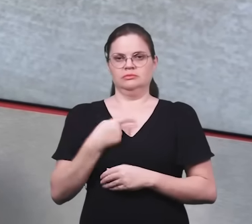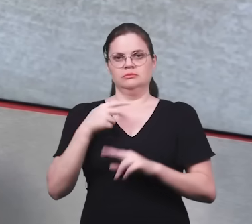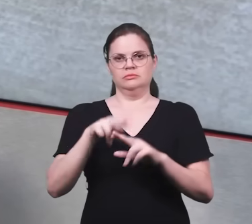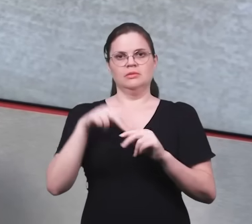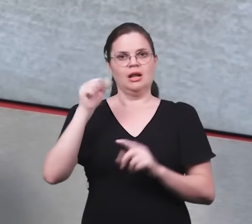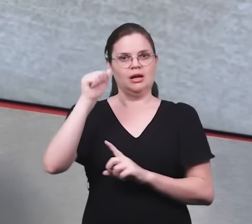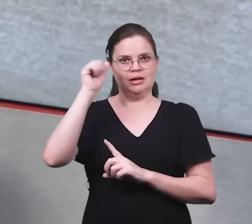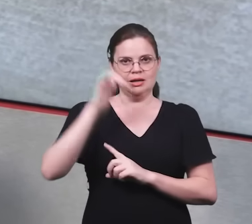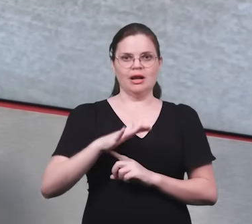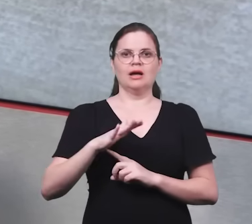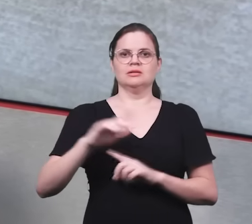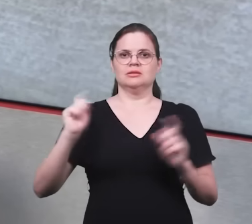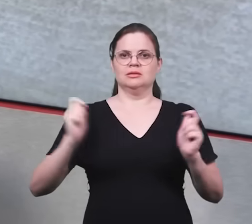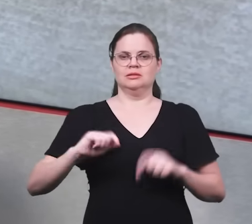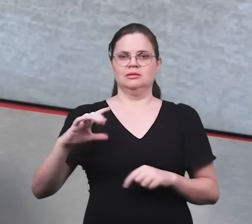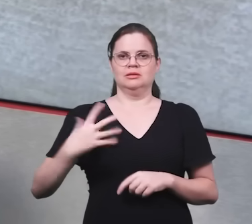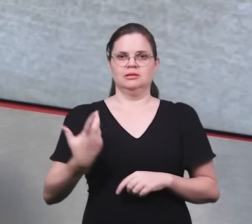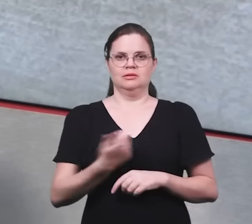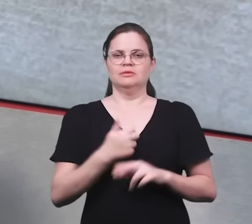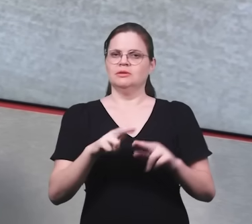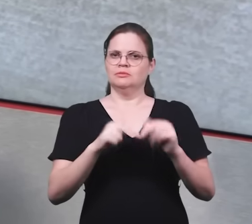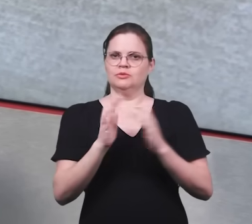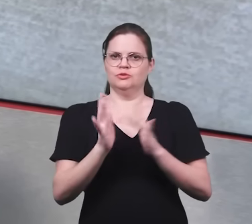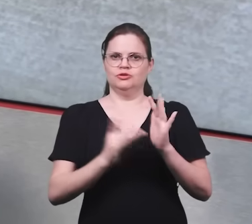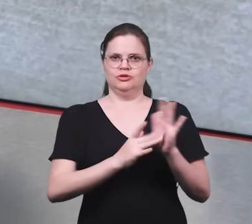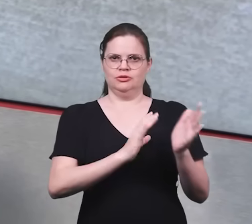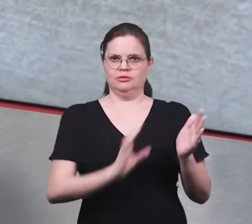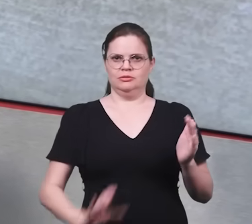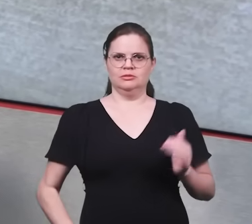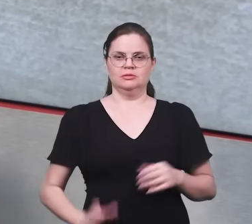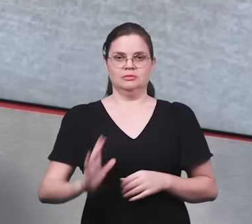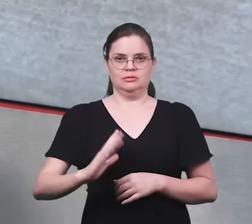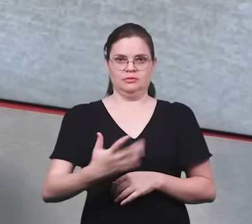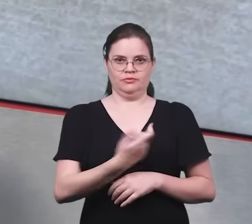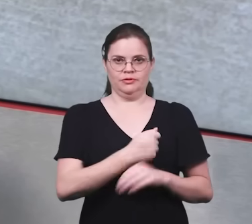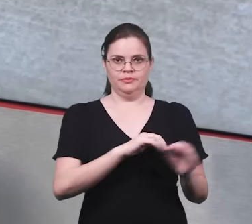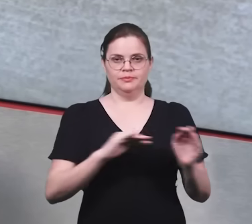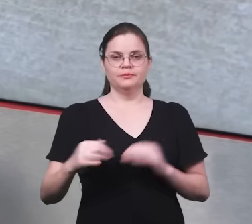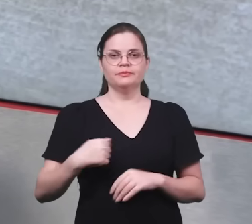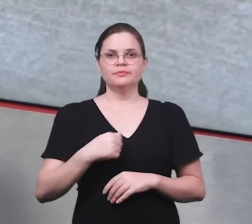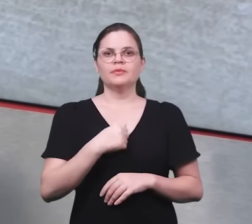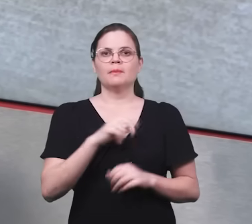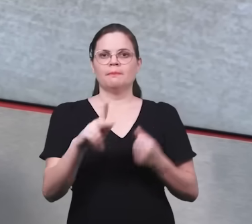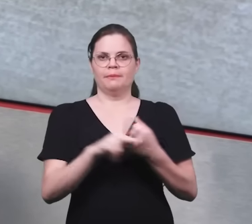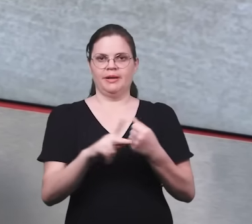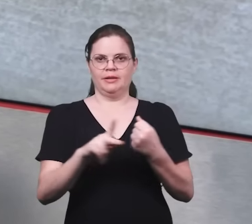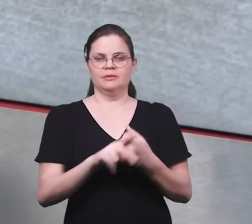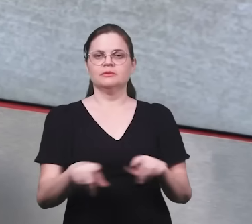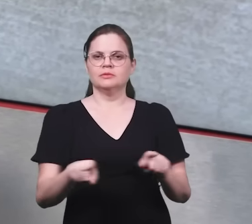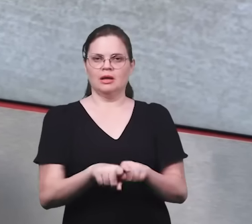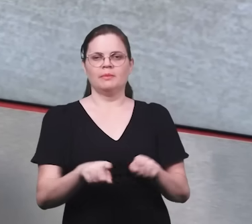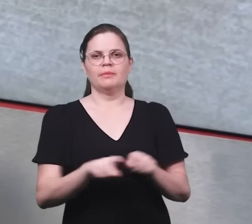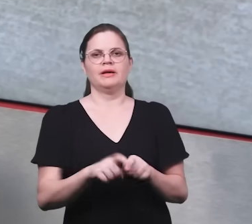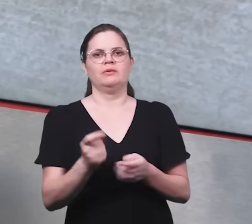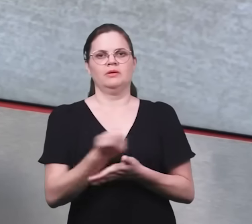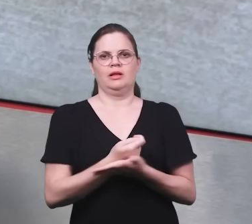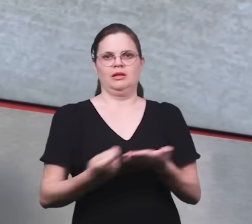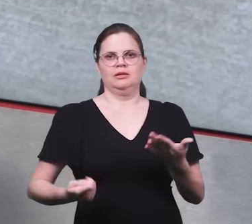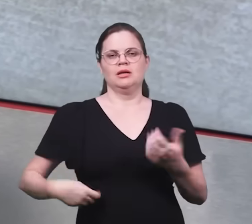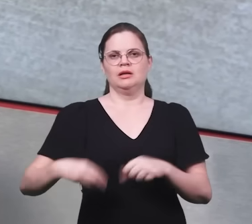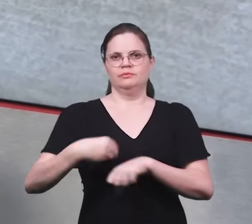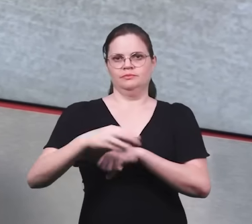graça salvadora do nosso amado Salvador, o Senhor Jesus Cristo. O próprio apóstolo Pedro, quando ele escreve para a